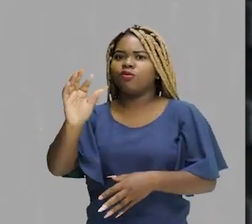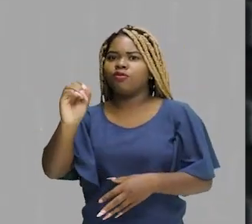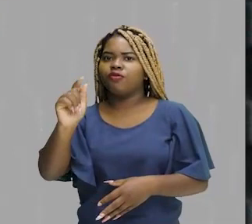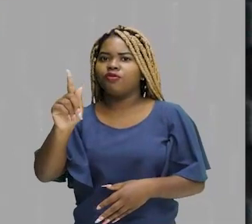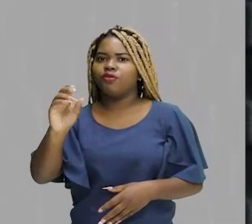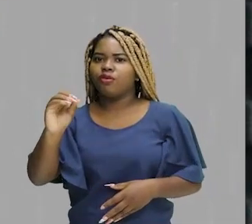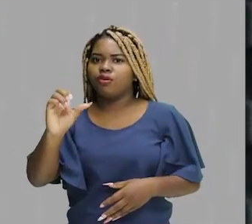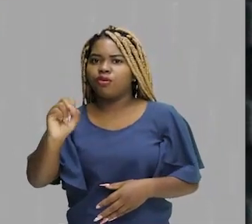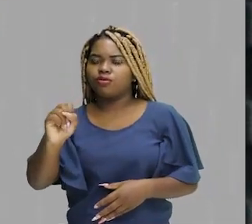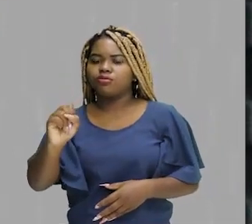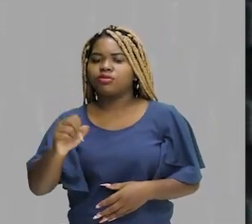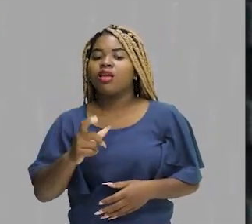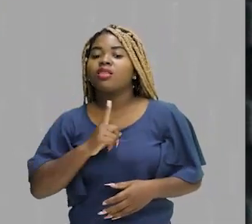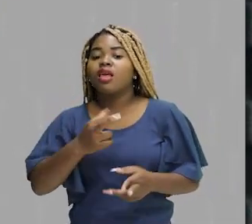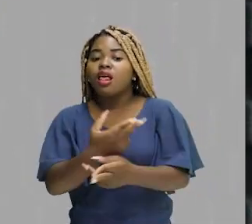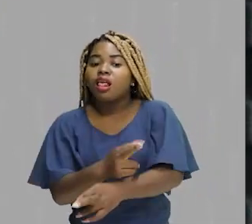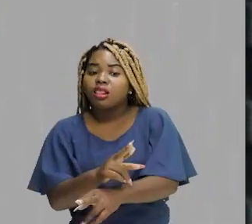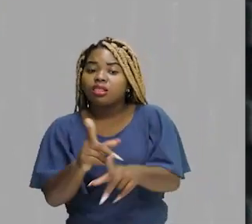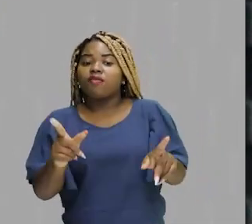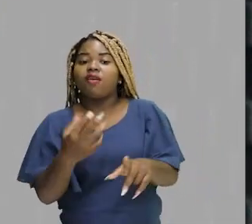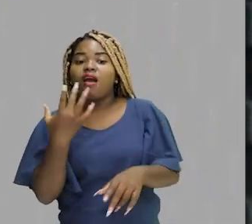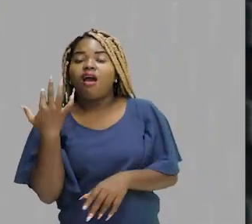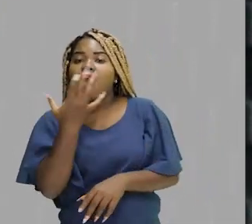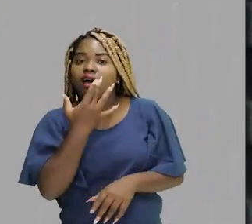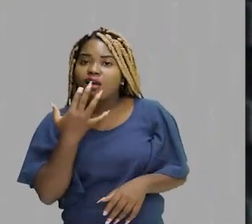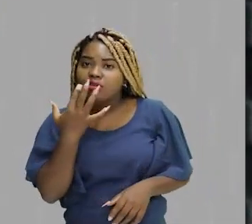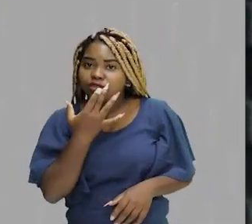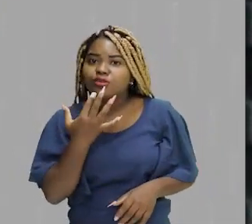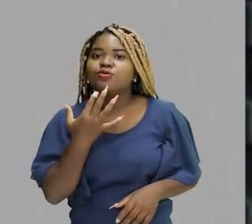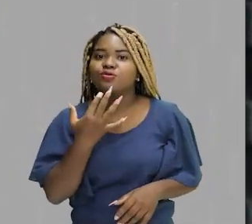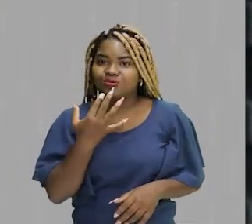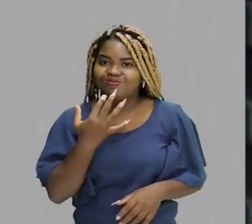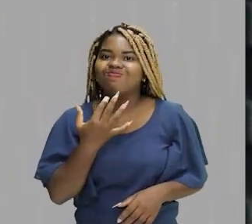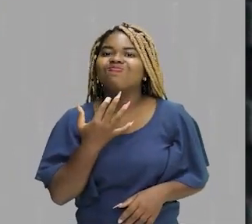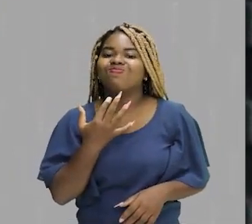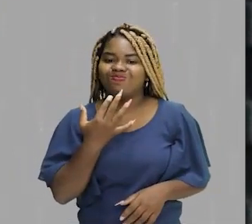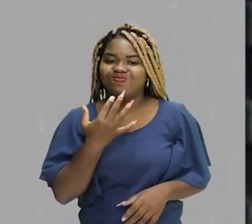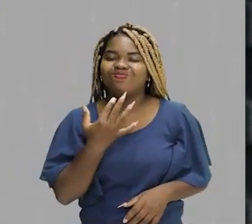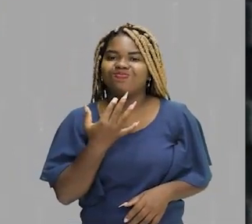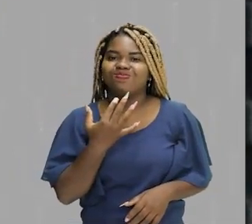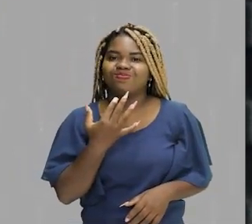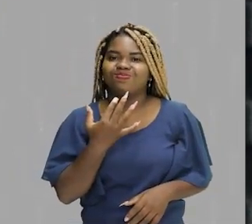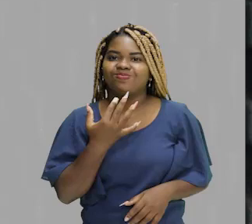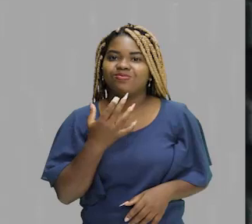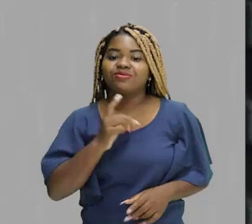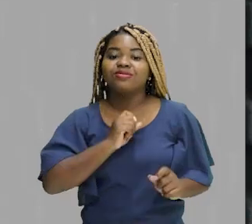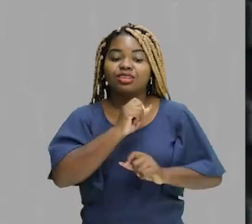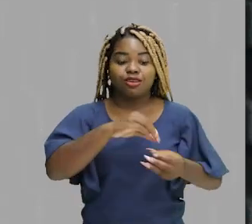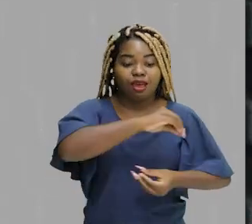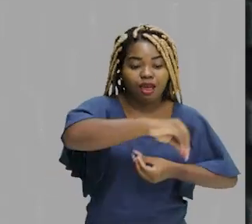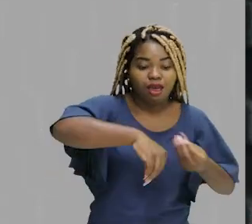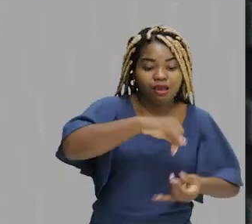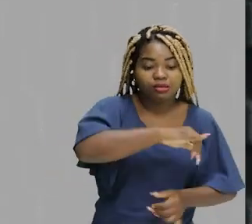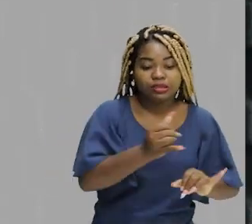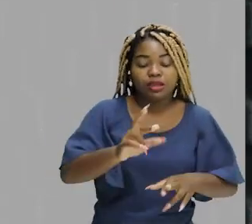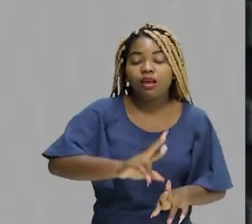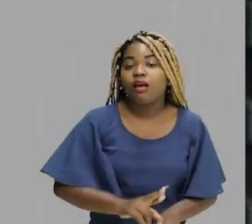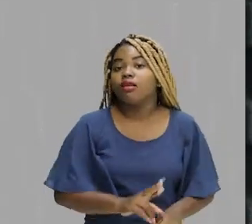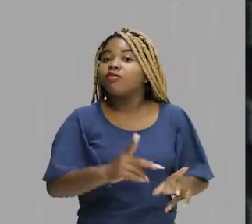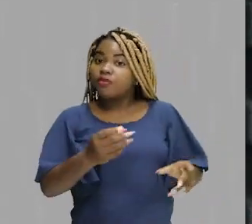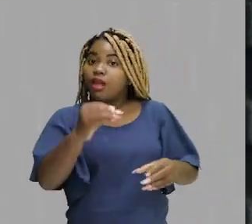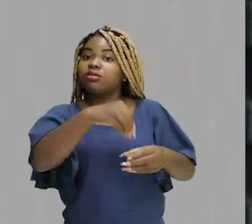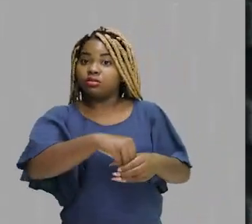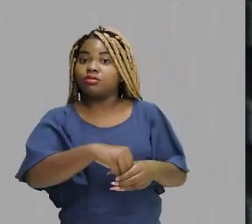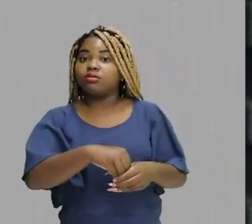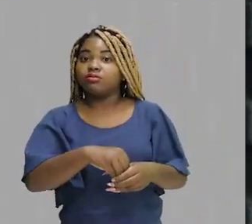as diferentes cores se deve à pitada de substâncias diferentes. Por